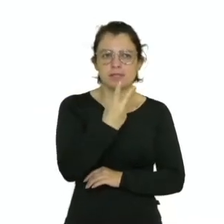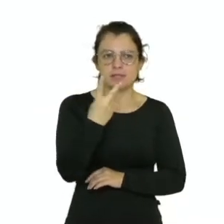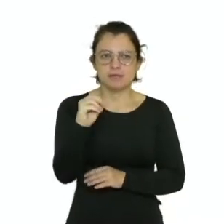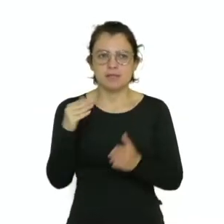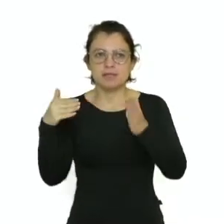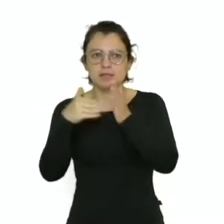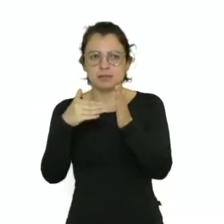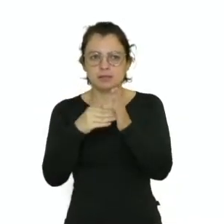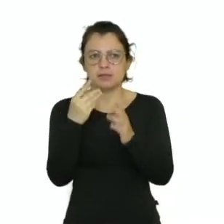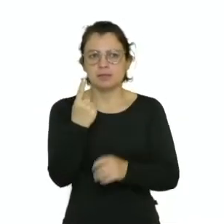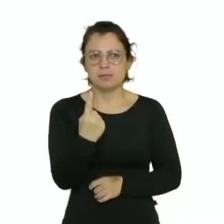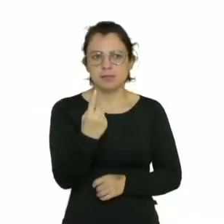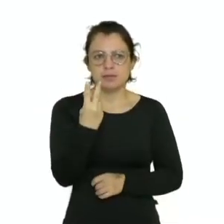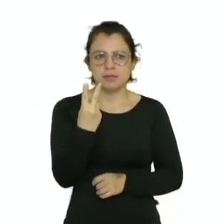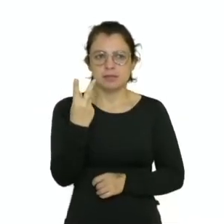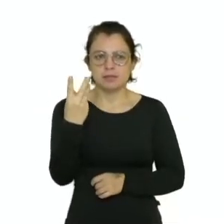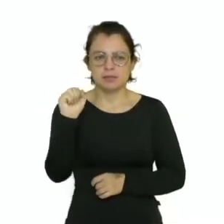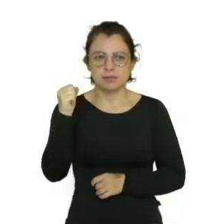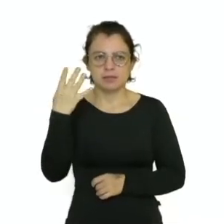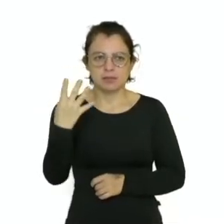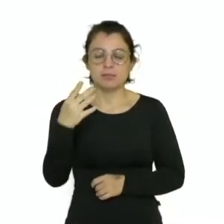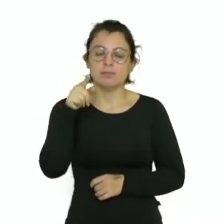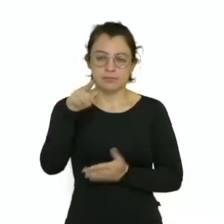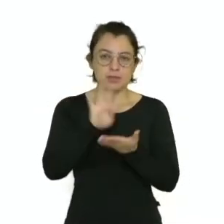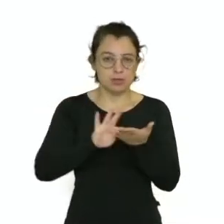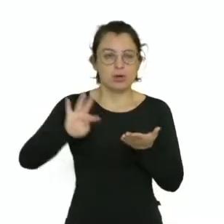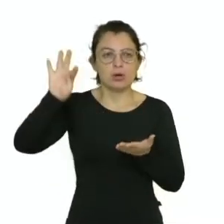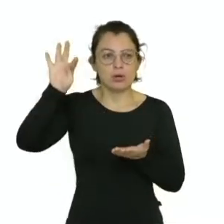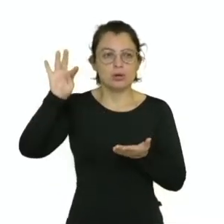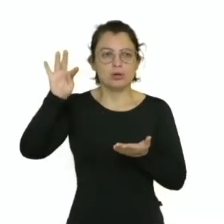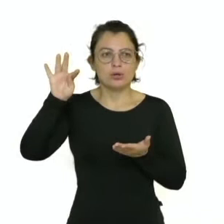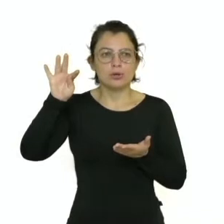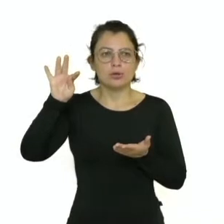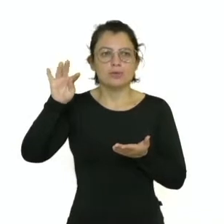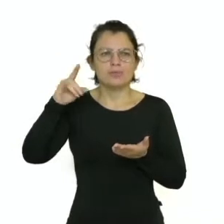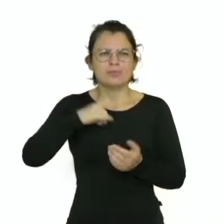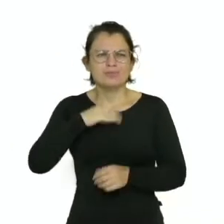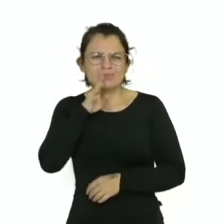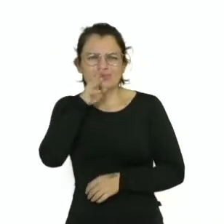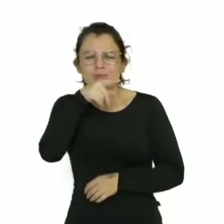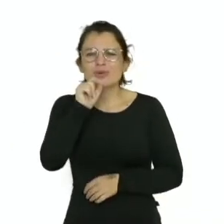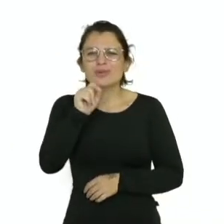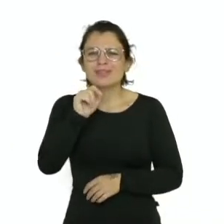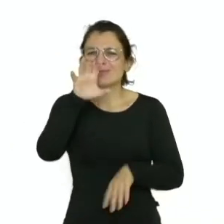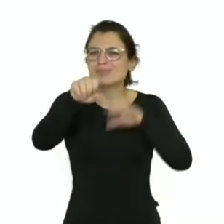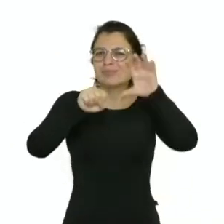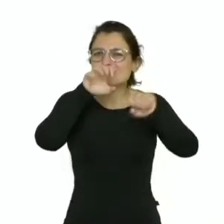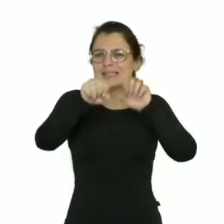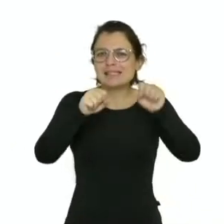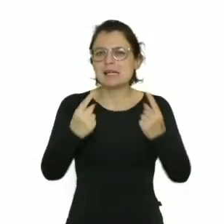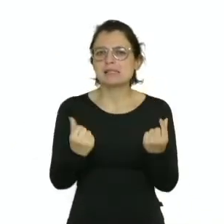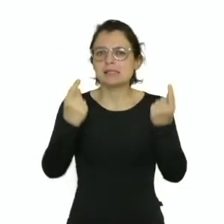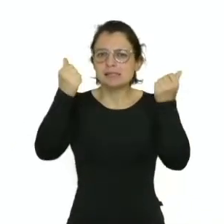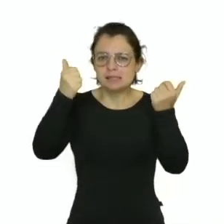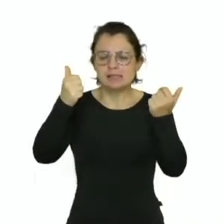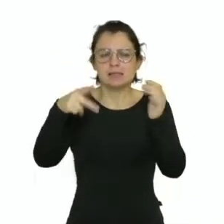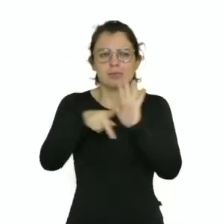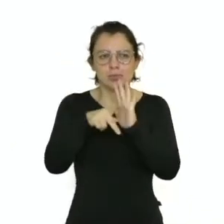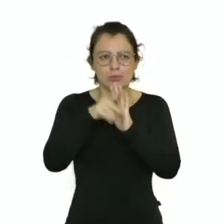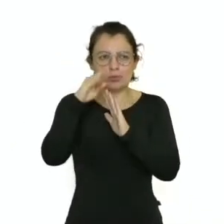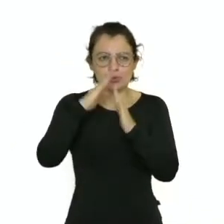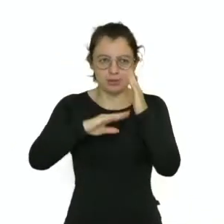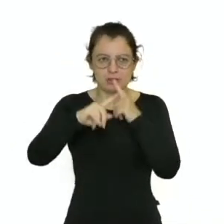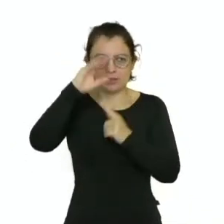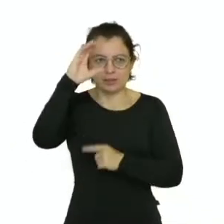1384. Teólogo inglês, criticava o acúmulo de riqueza por parte do clero. Jan Hus, que viveu